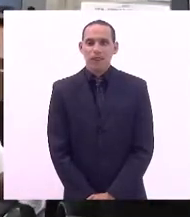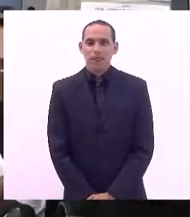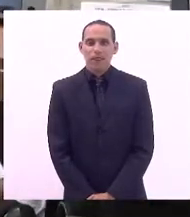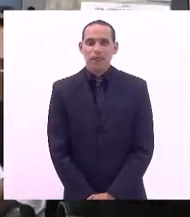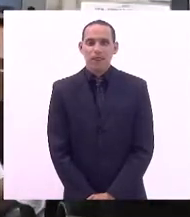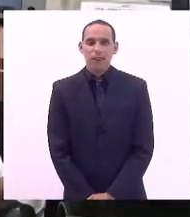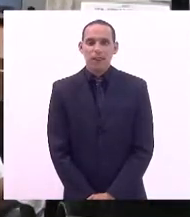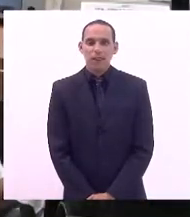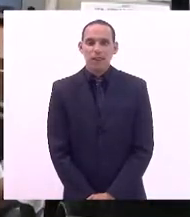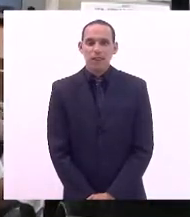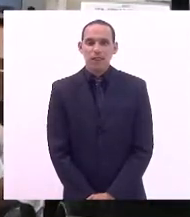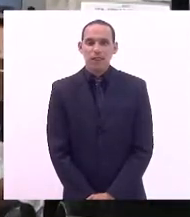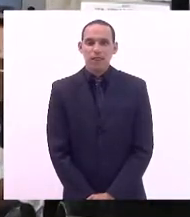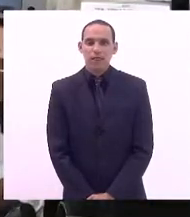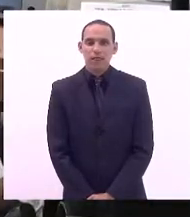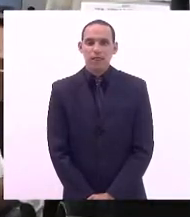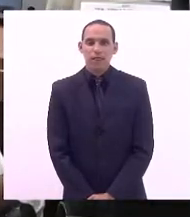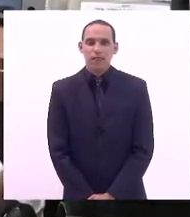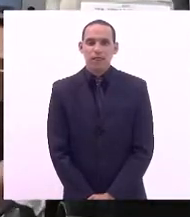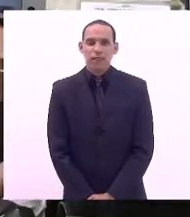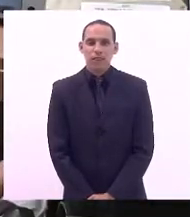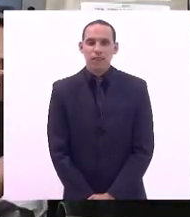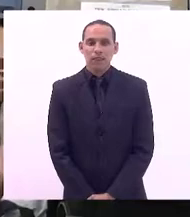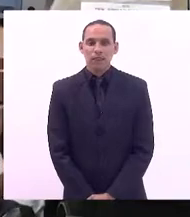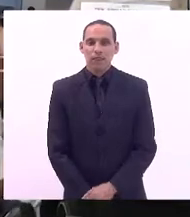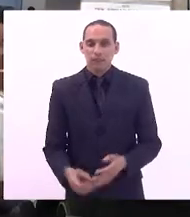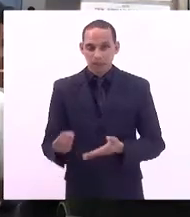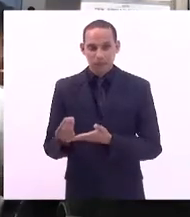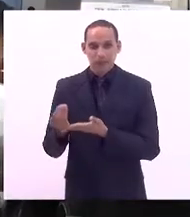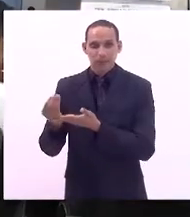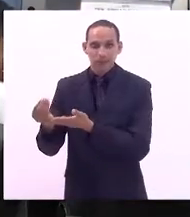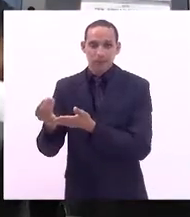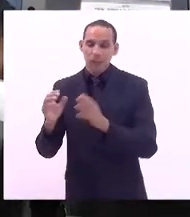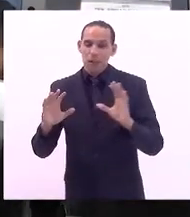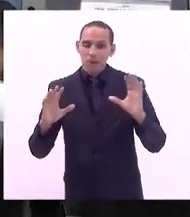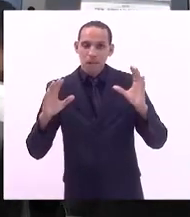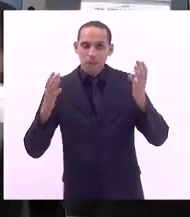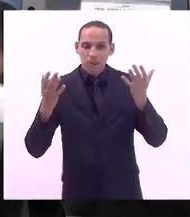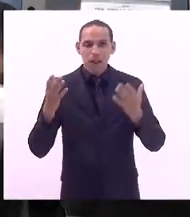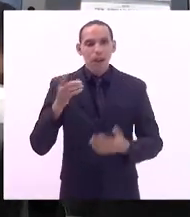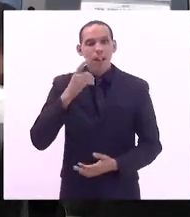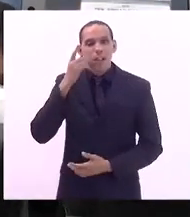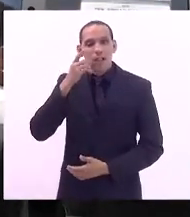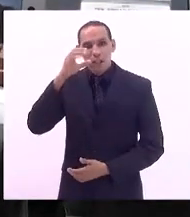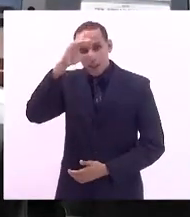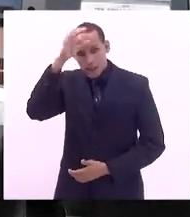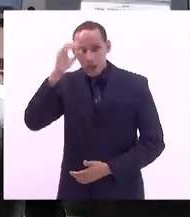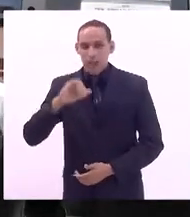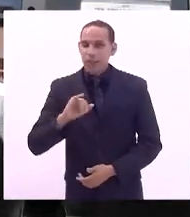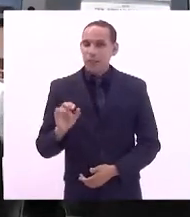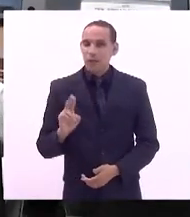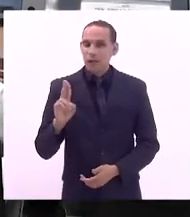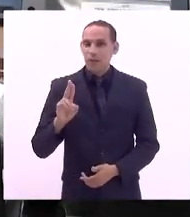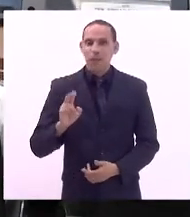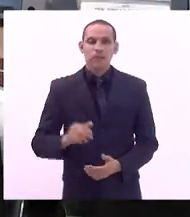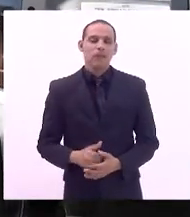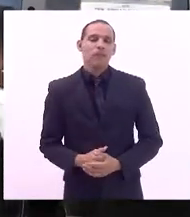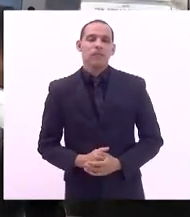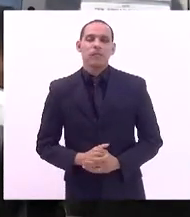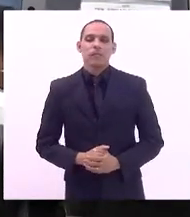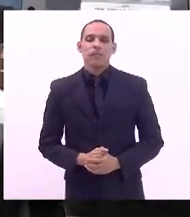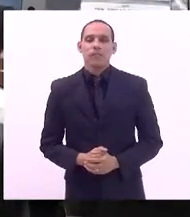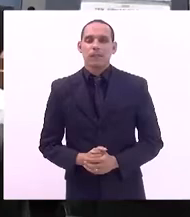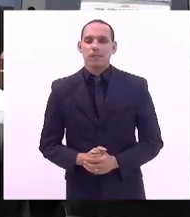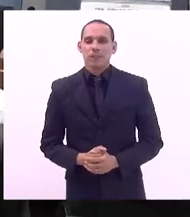Me devolva à condução da solenidade para deputada tia Ju Ju